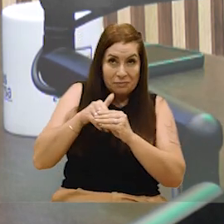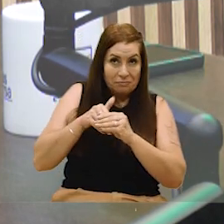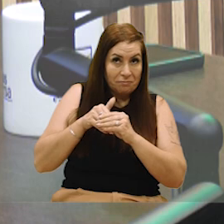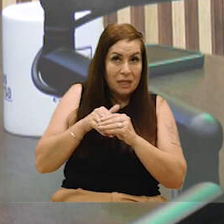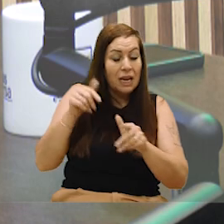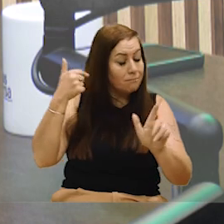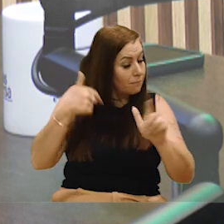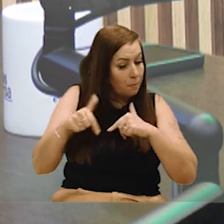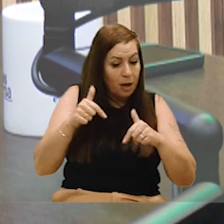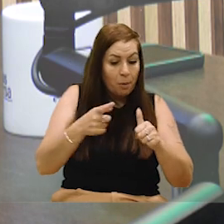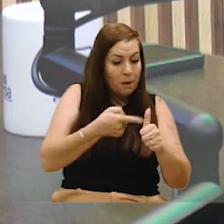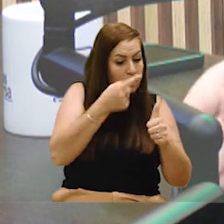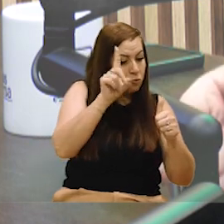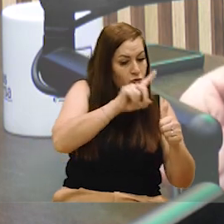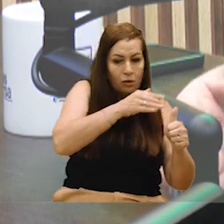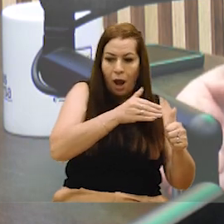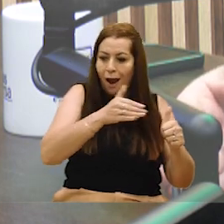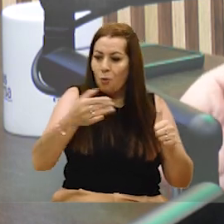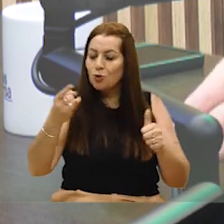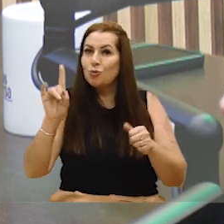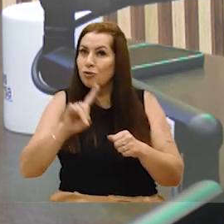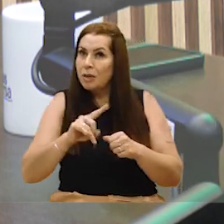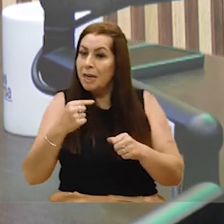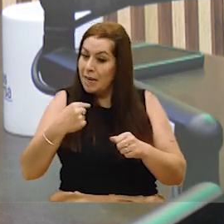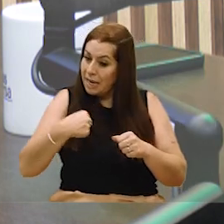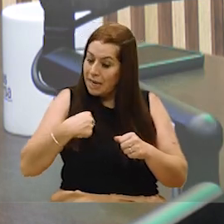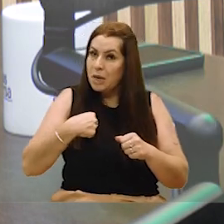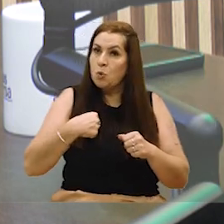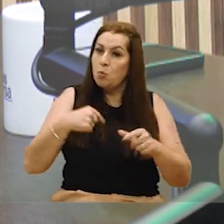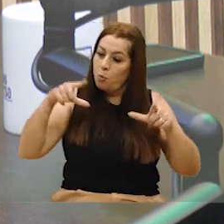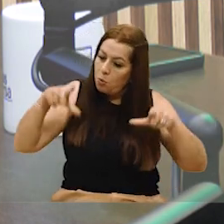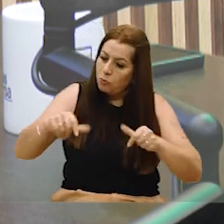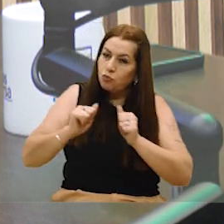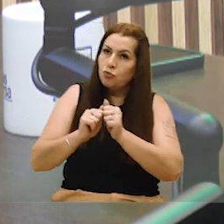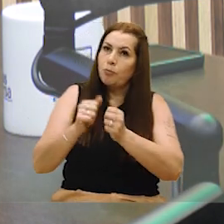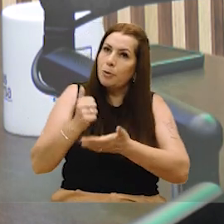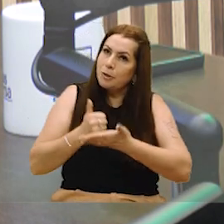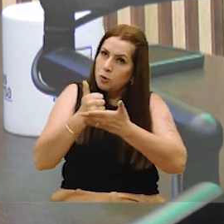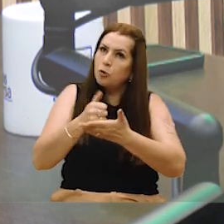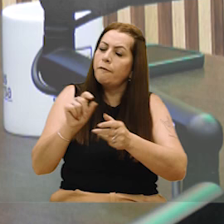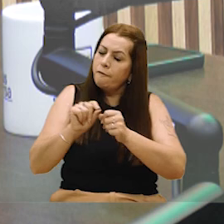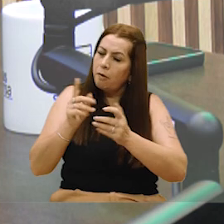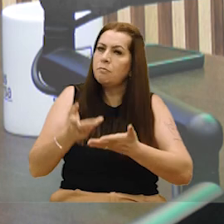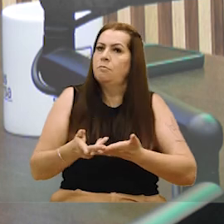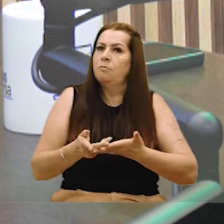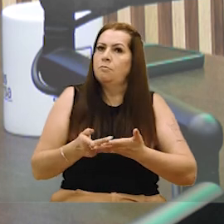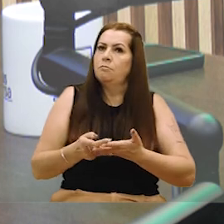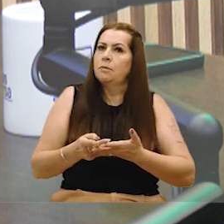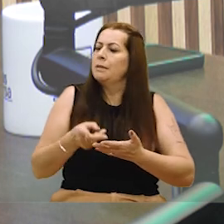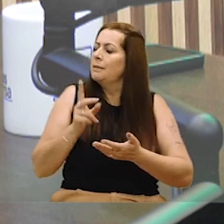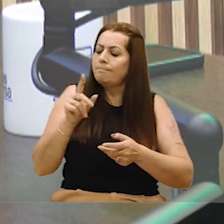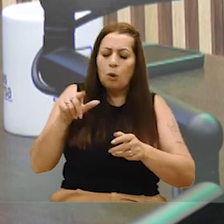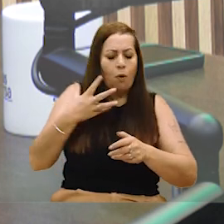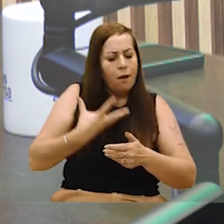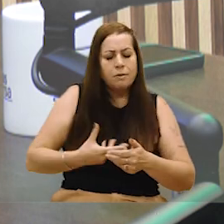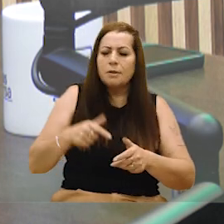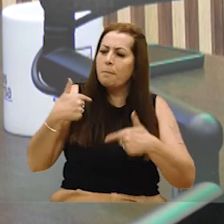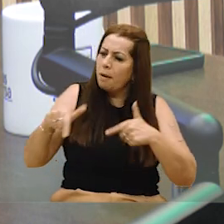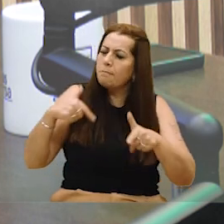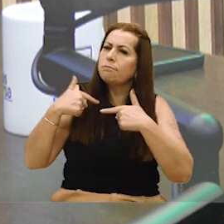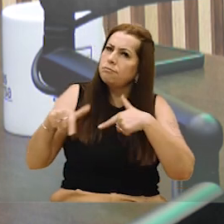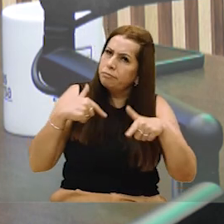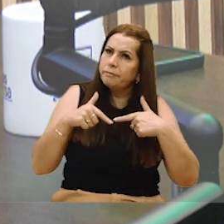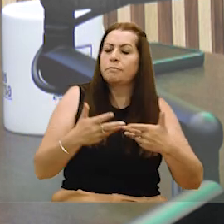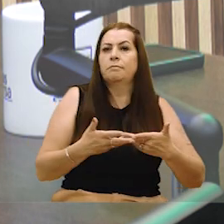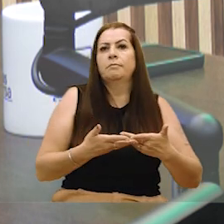uma eleição é trabalhar do primeiro ao último dia. E é isso que eu e meu gabinete, conjunto com meus assessores, a gente faz de forma incessante.